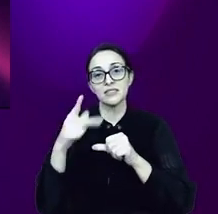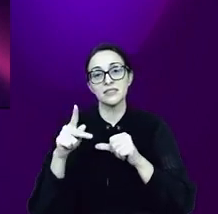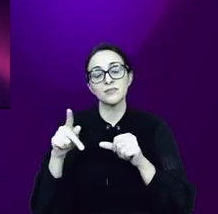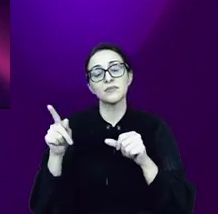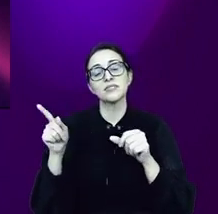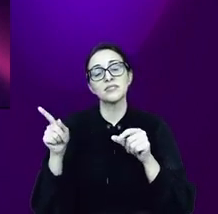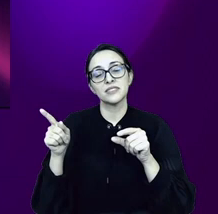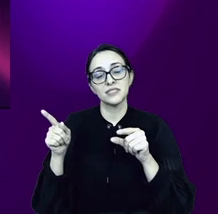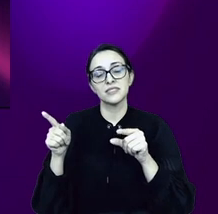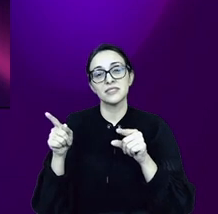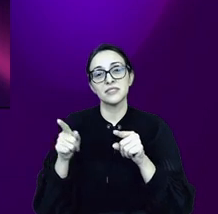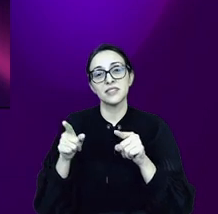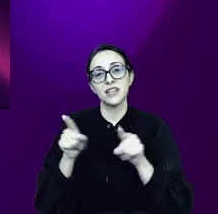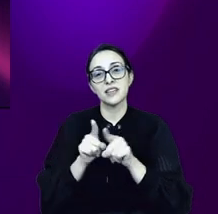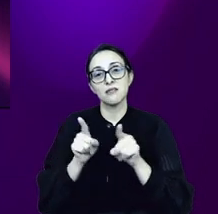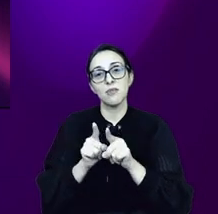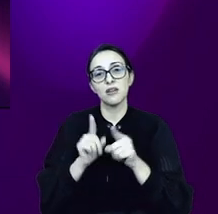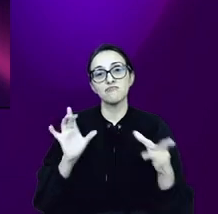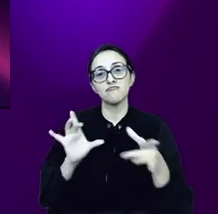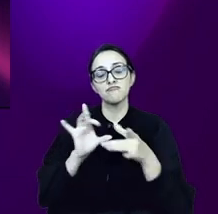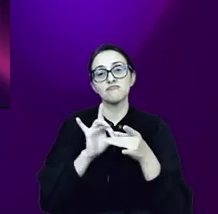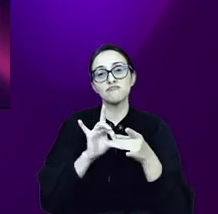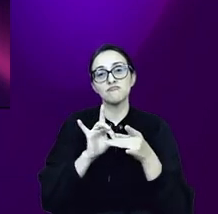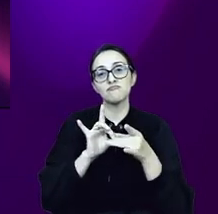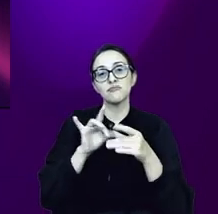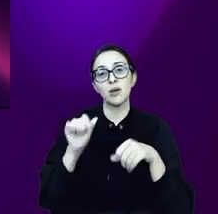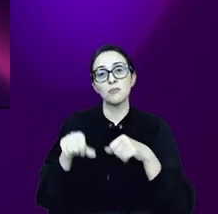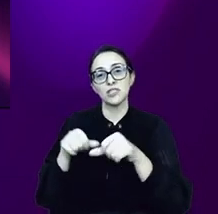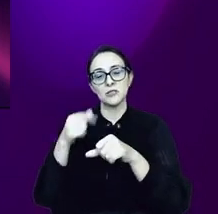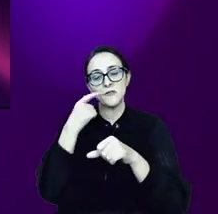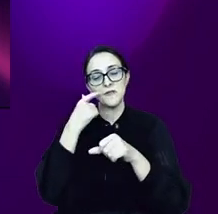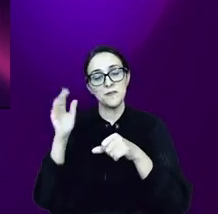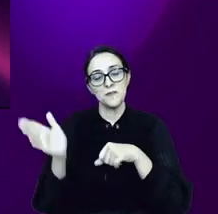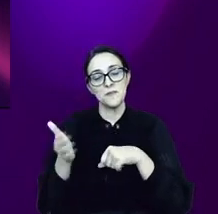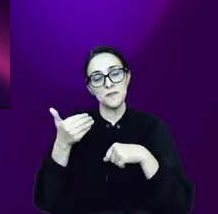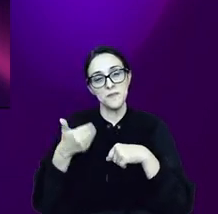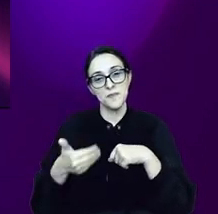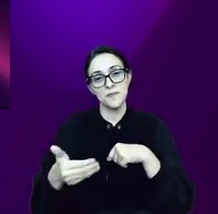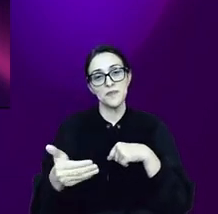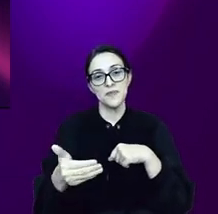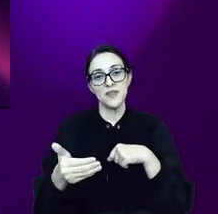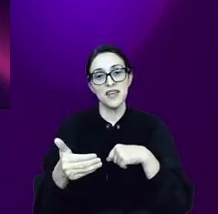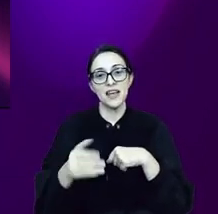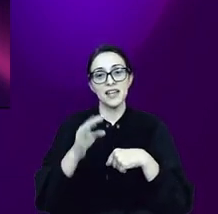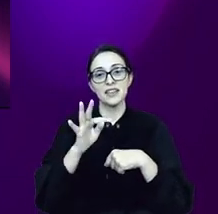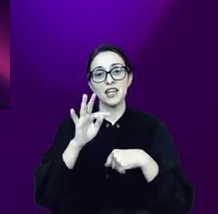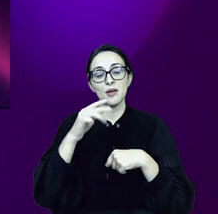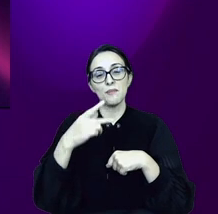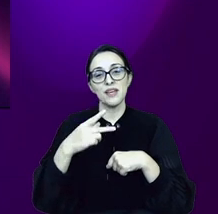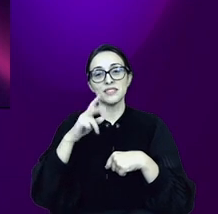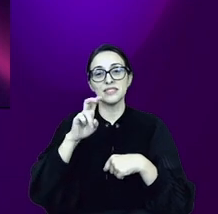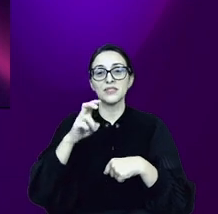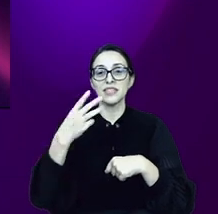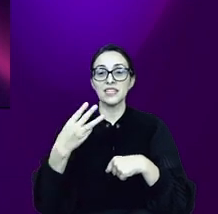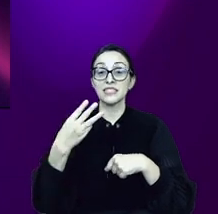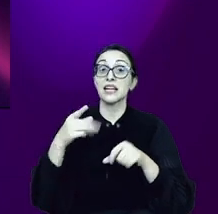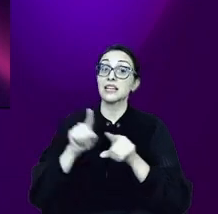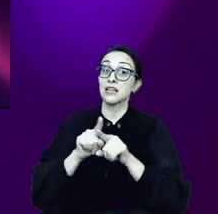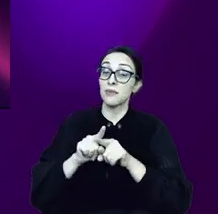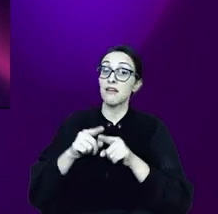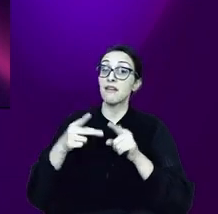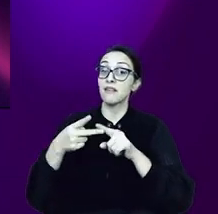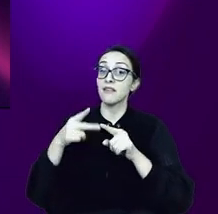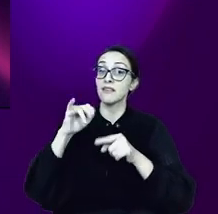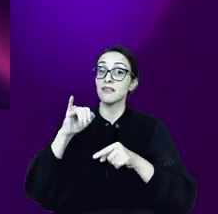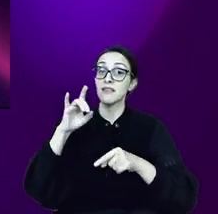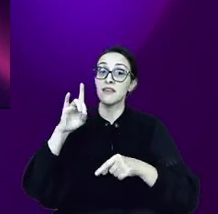ela também está associada à mutação que a gente vai ver aqui à frente, do TP53 e a própria IDH. Então, uma vez